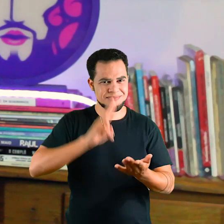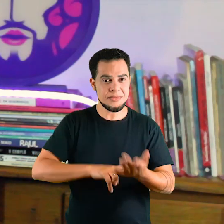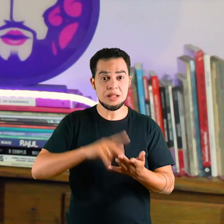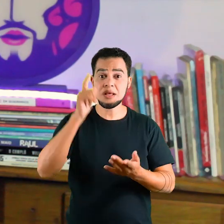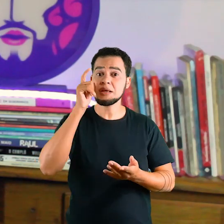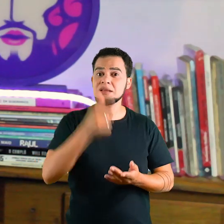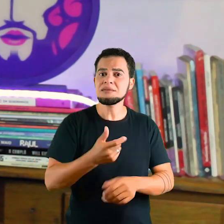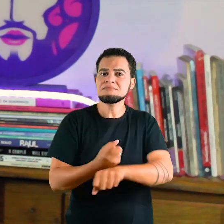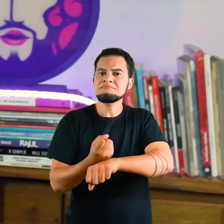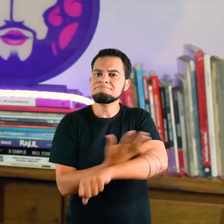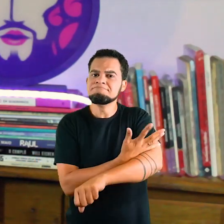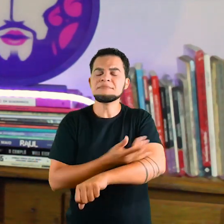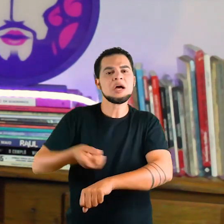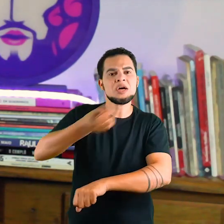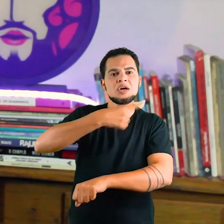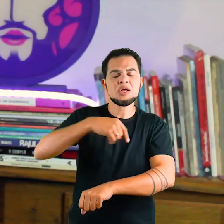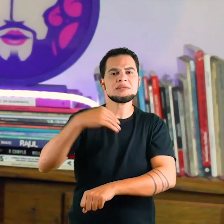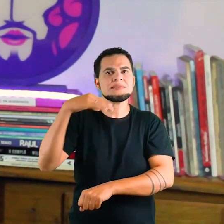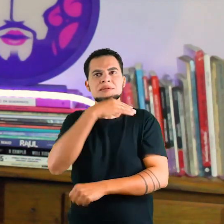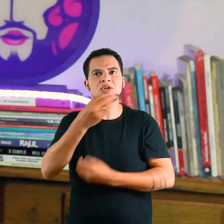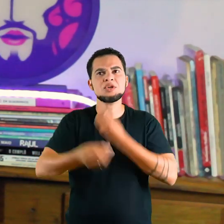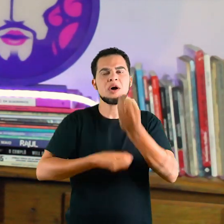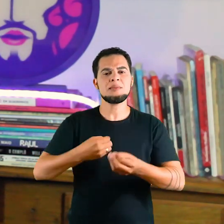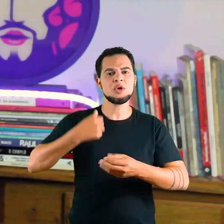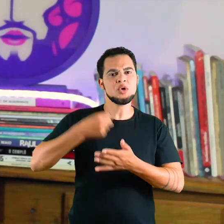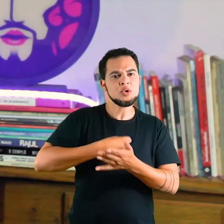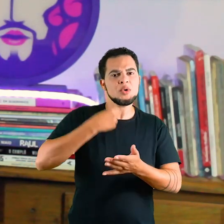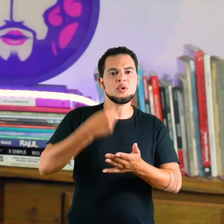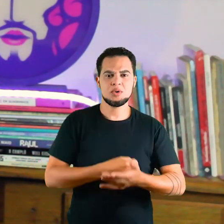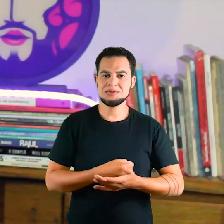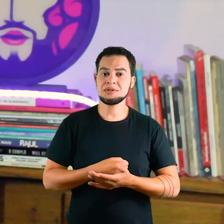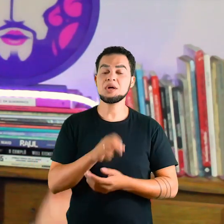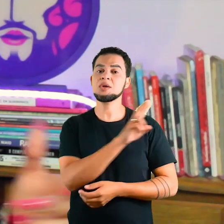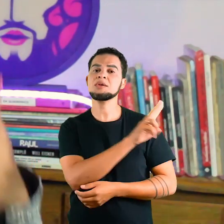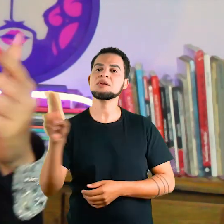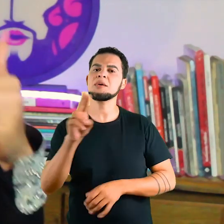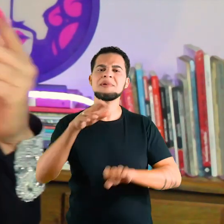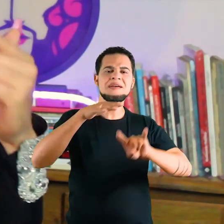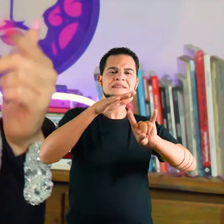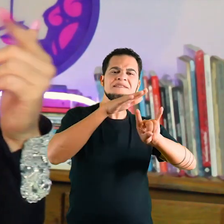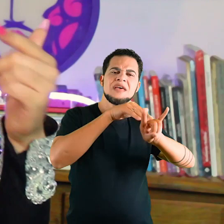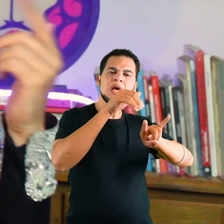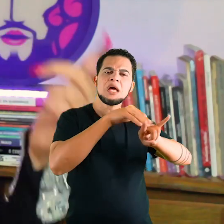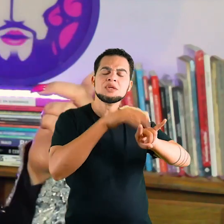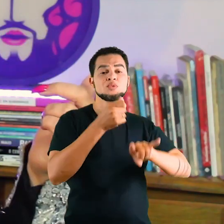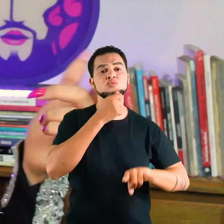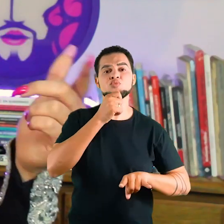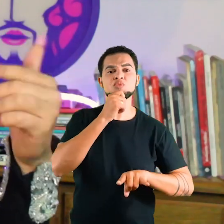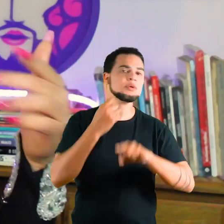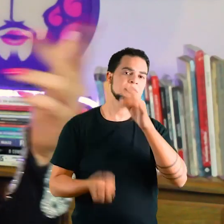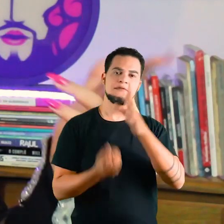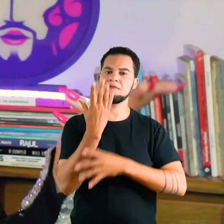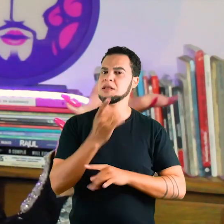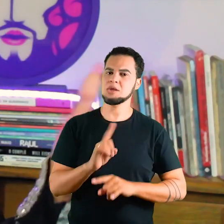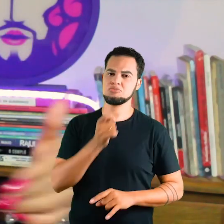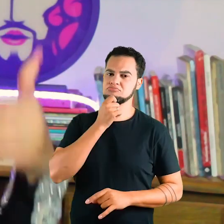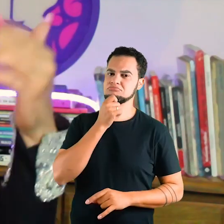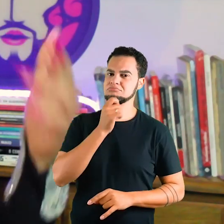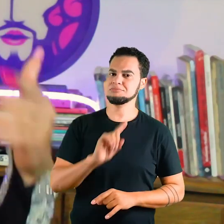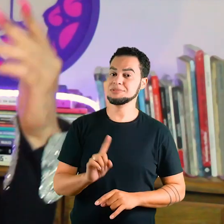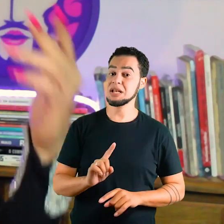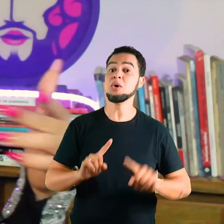e coloca em perspectiva o nosso horizonte de luta. O nome veganismo nem havia sido inventado, isso é